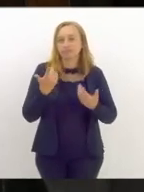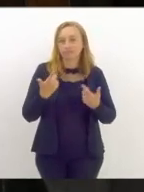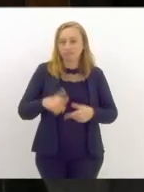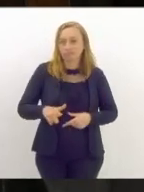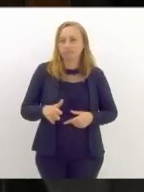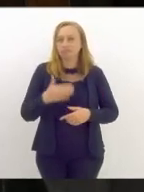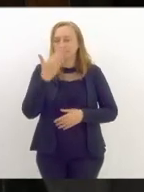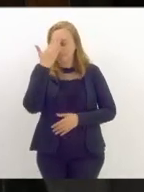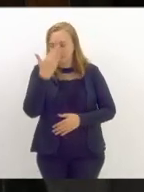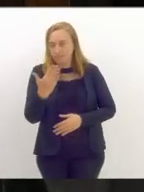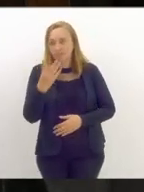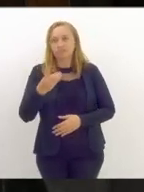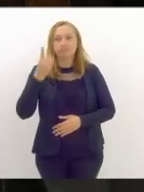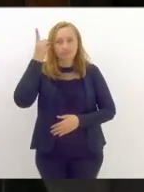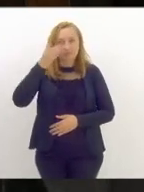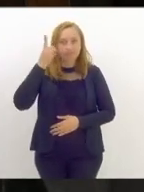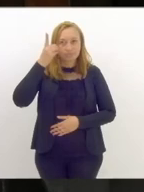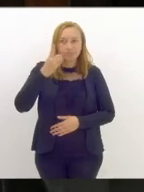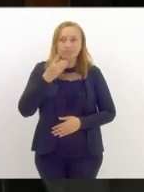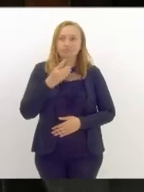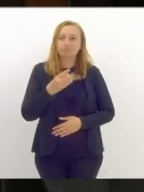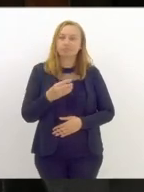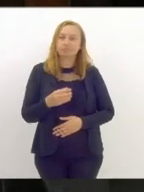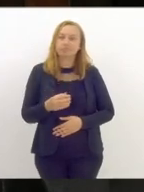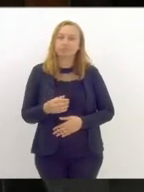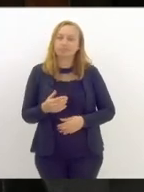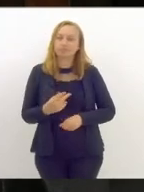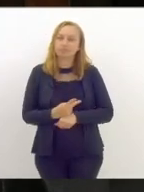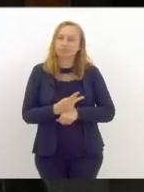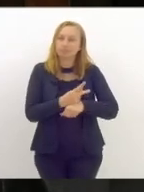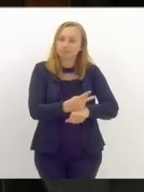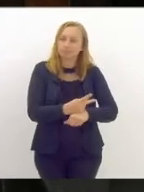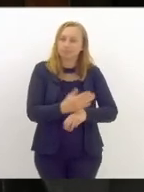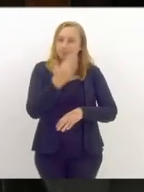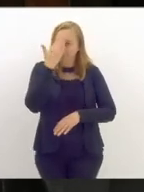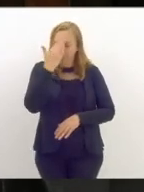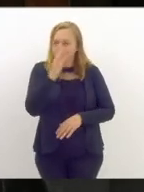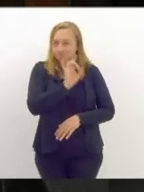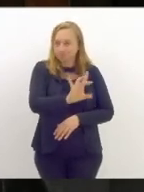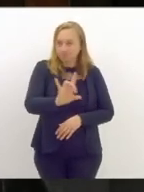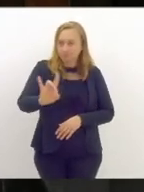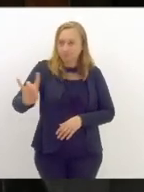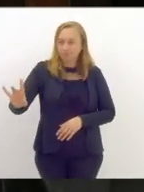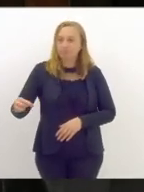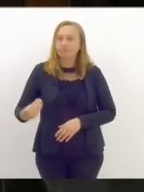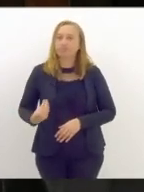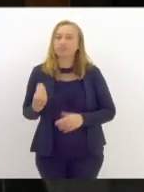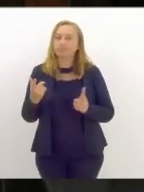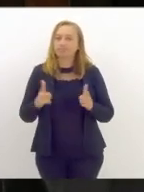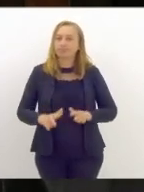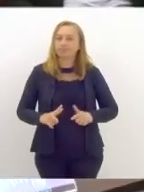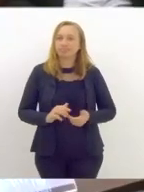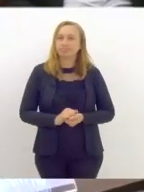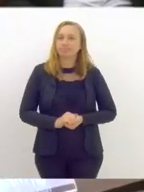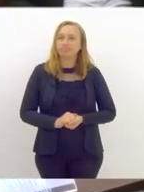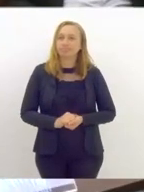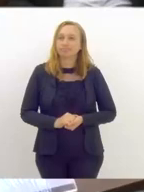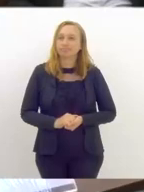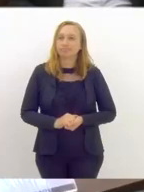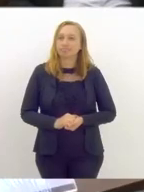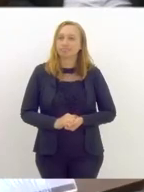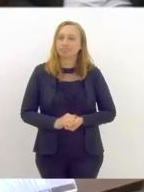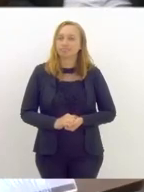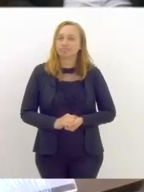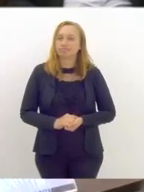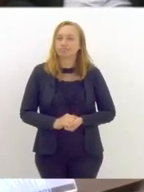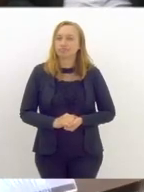vez agradecer, deputado, por esse reconhecimento, agradecer a cada um aqui presente. Sem vocês, eu